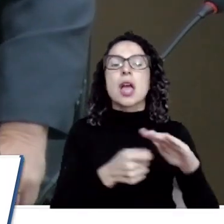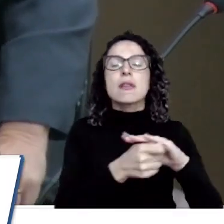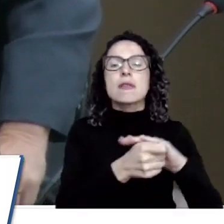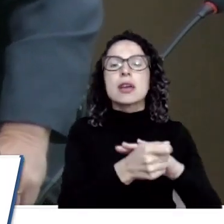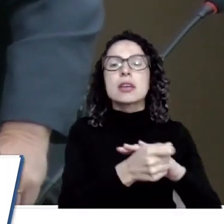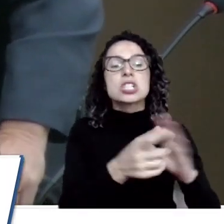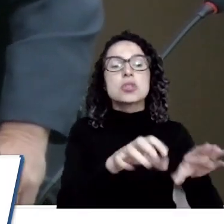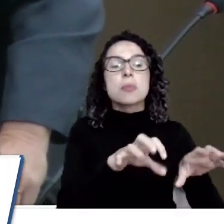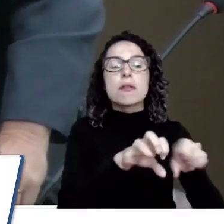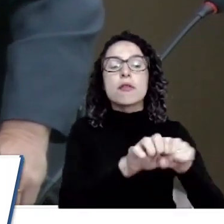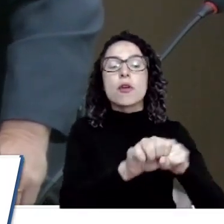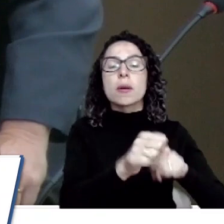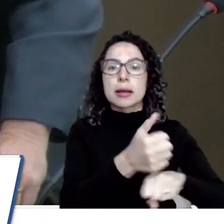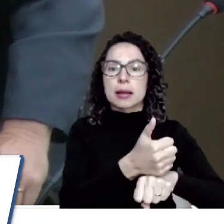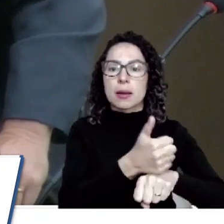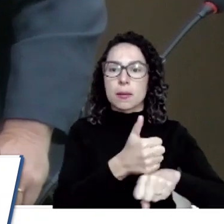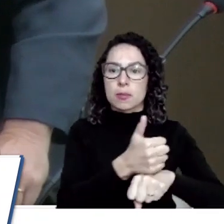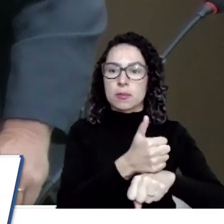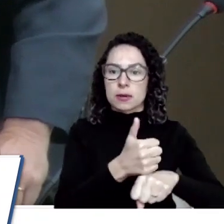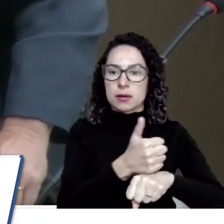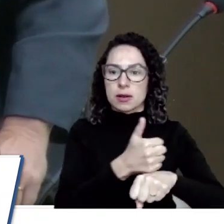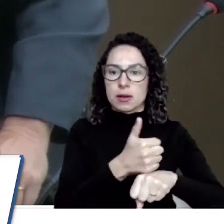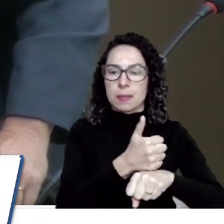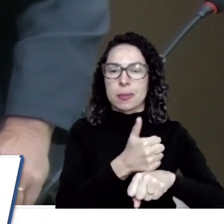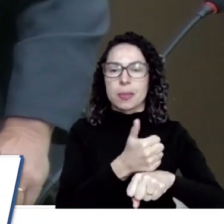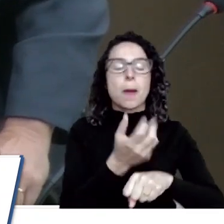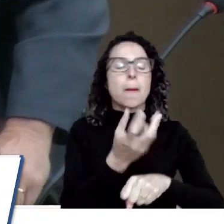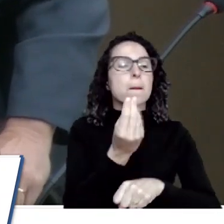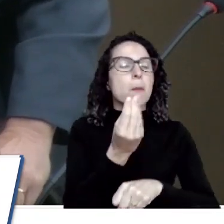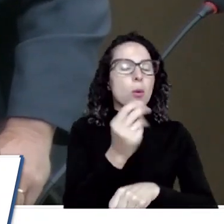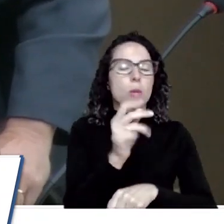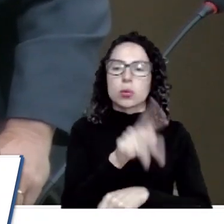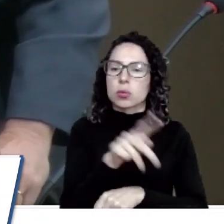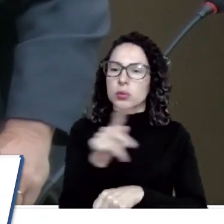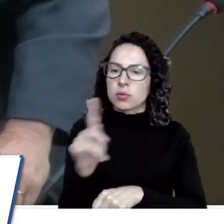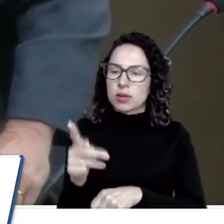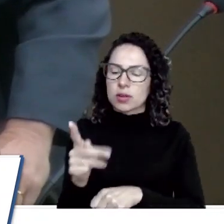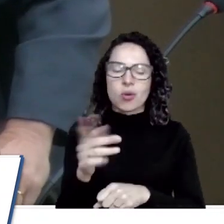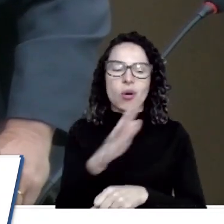profissional. Muitos professores, educadores,